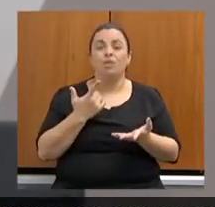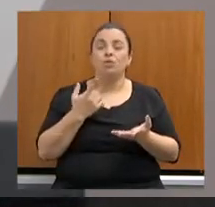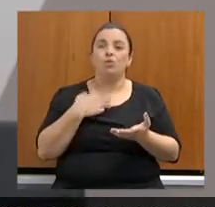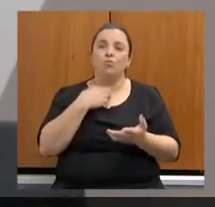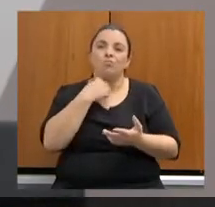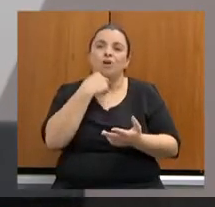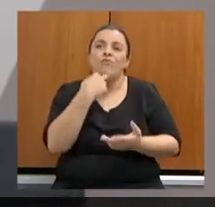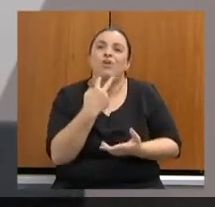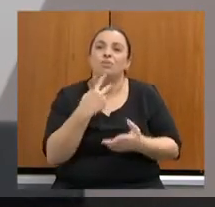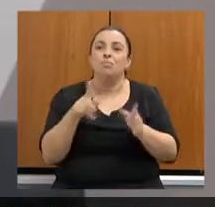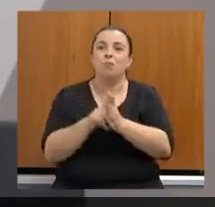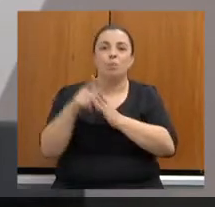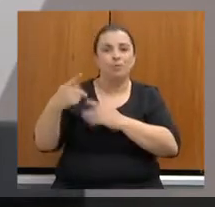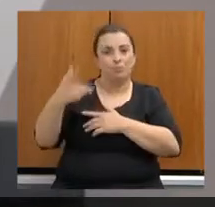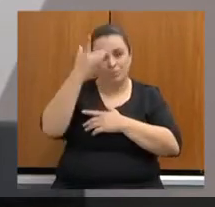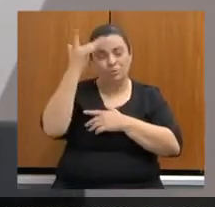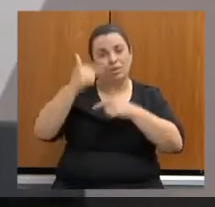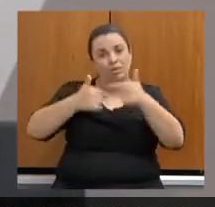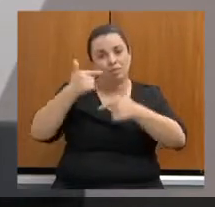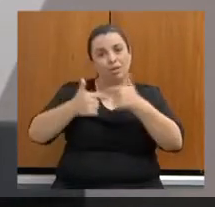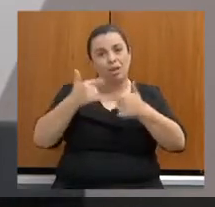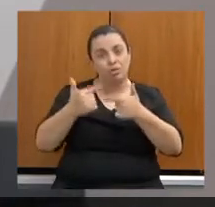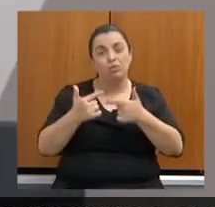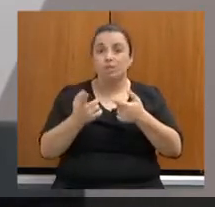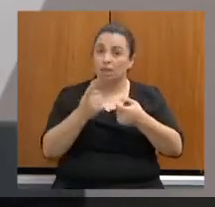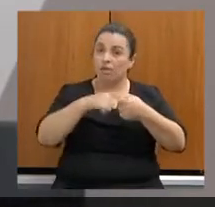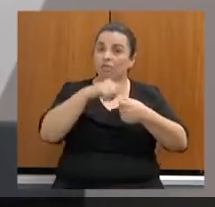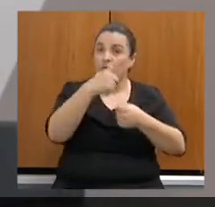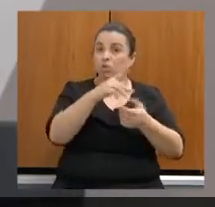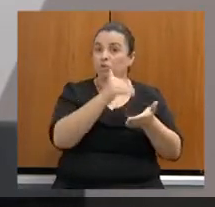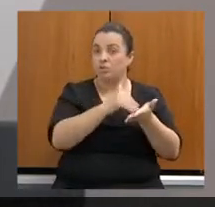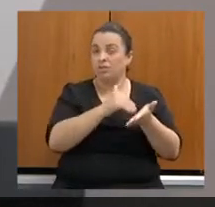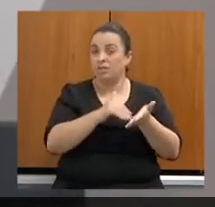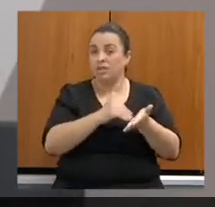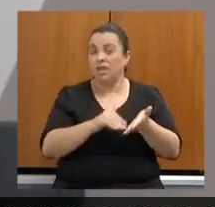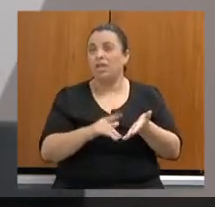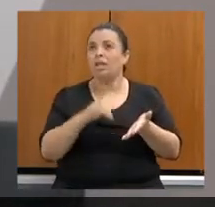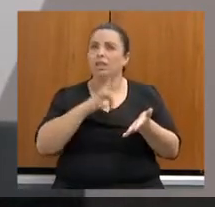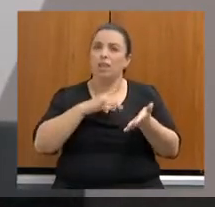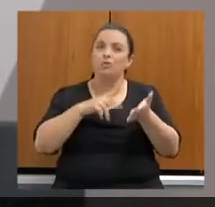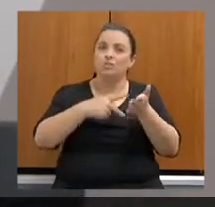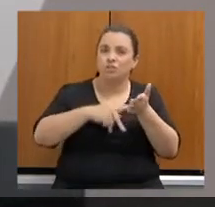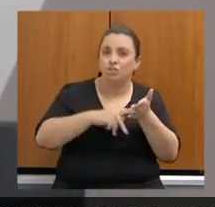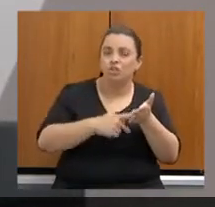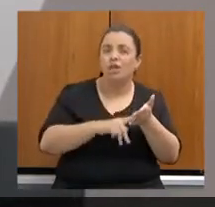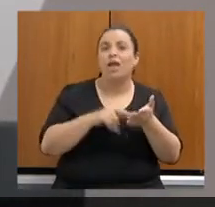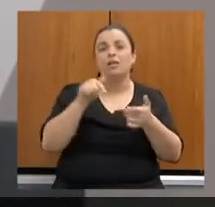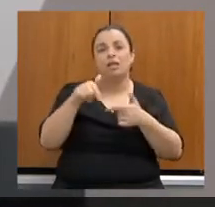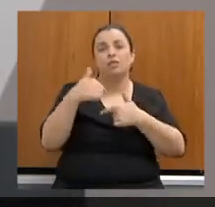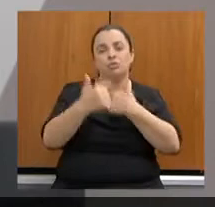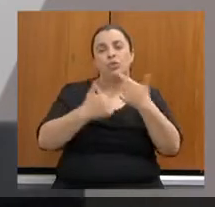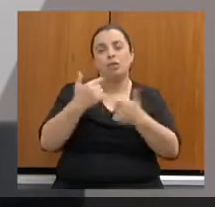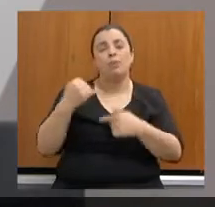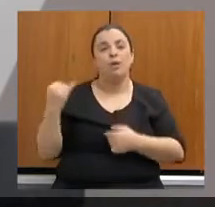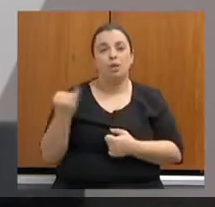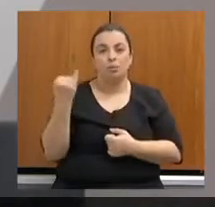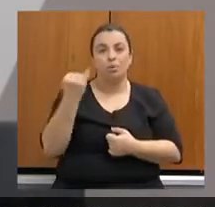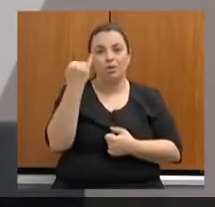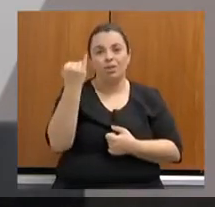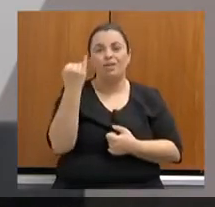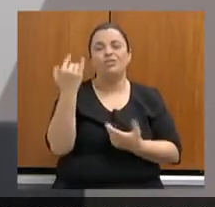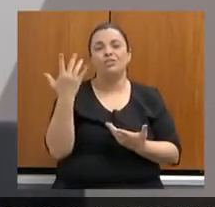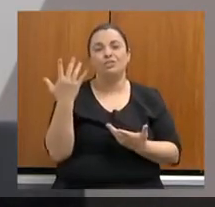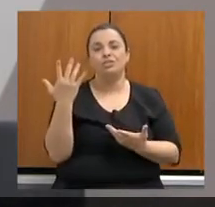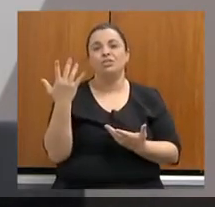trabalhadores vinculados à secretaria da senhora que se organizam tem o sindicato e portanto fazer um trabalho importante né de